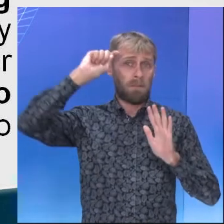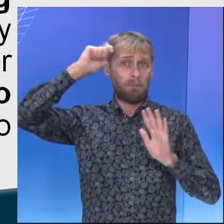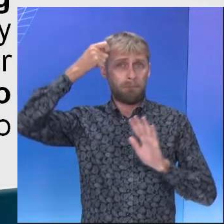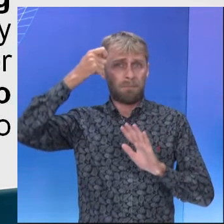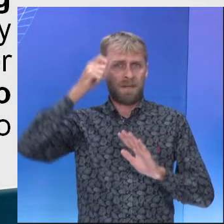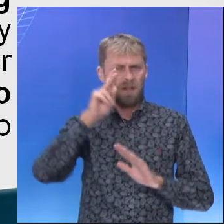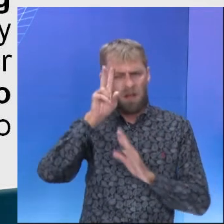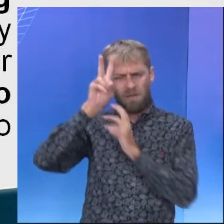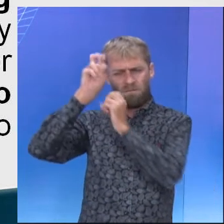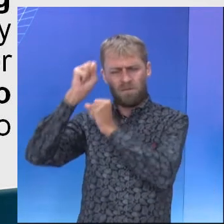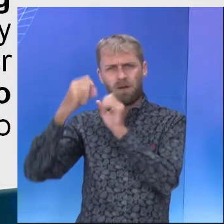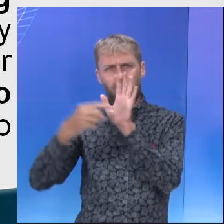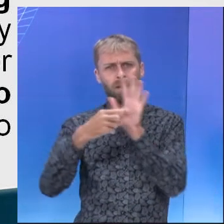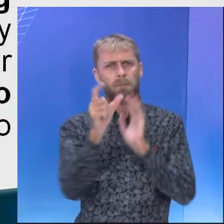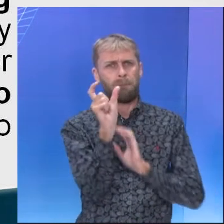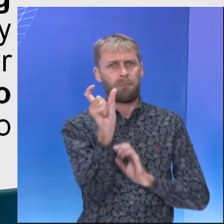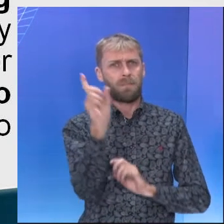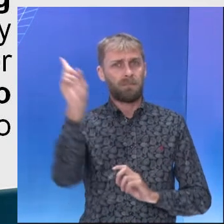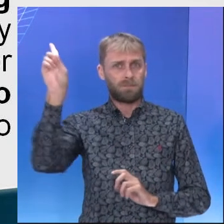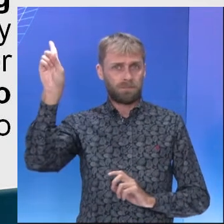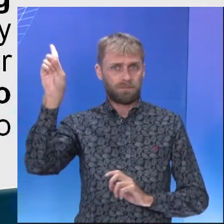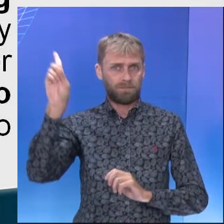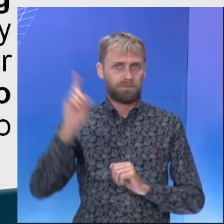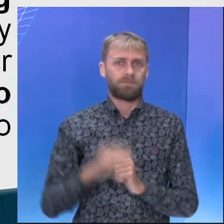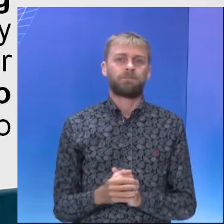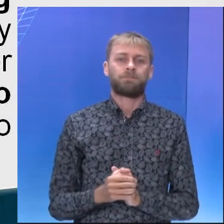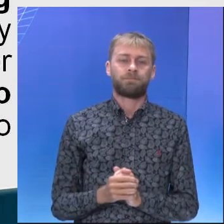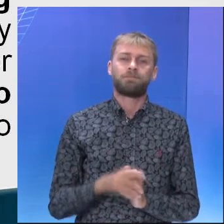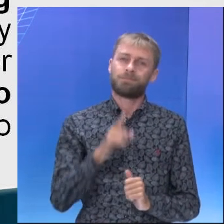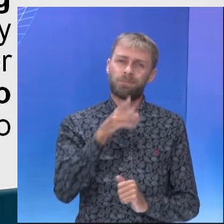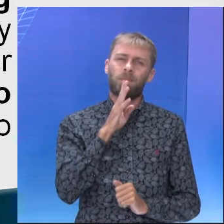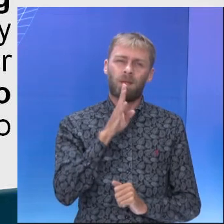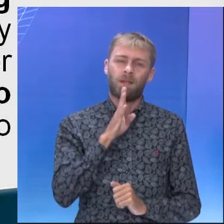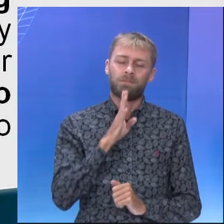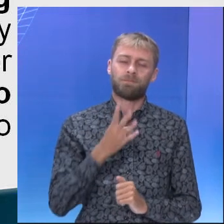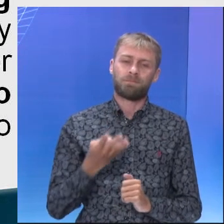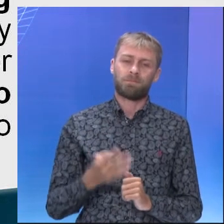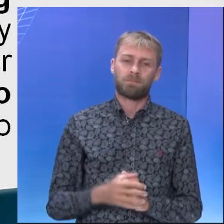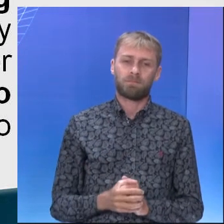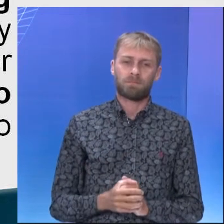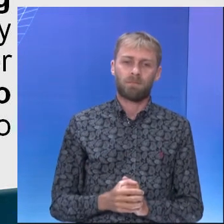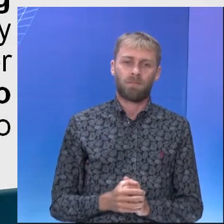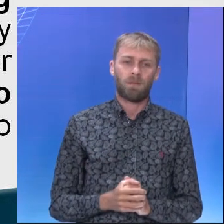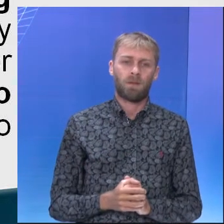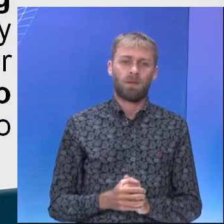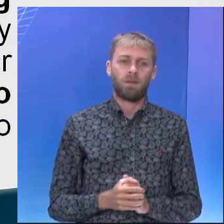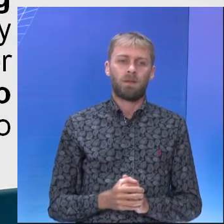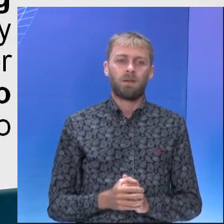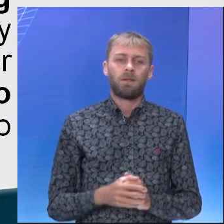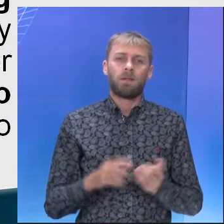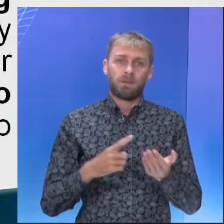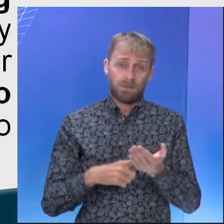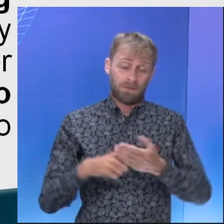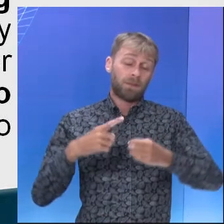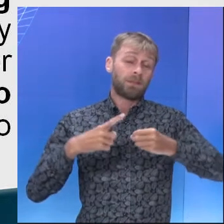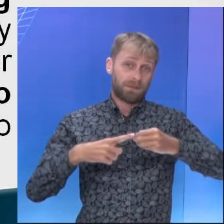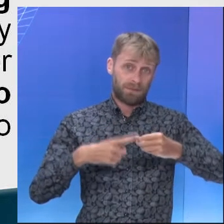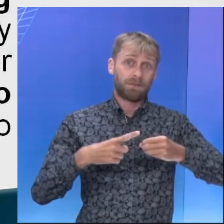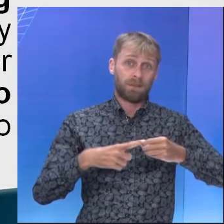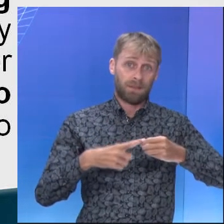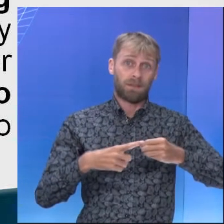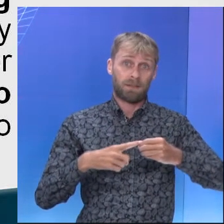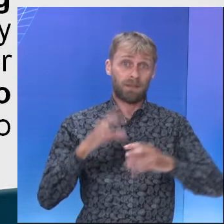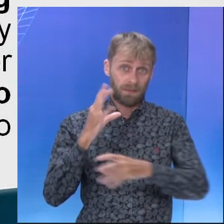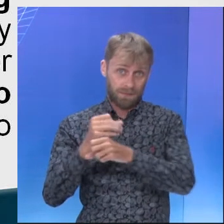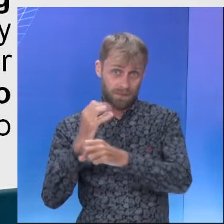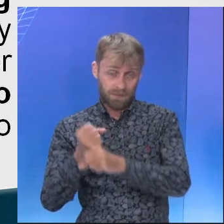vocês perceberem, que são palavras que vocês conhecem. Então, São Francisco, de acordo